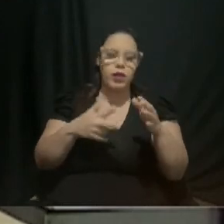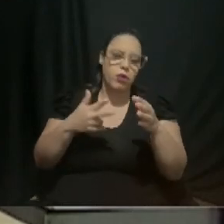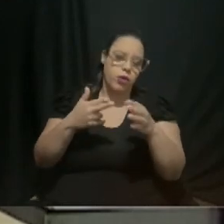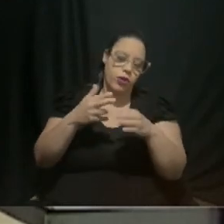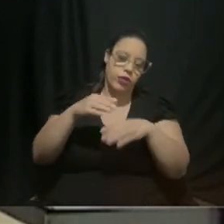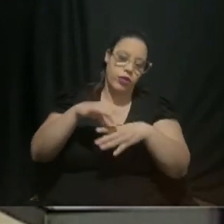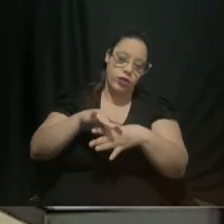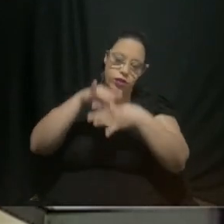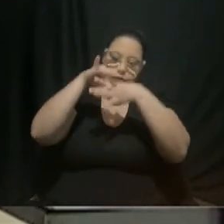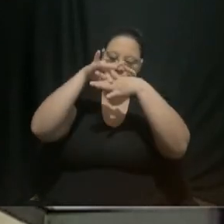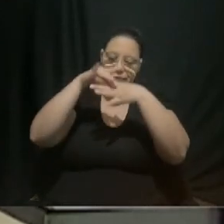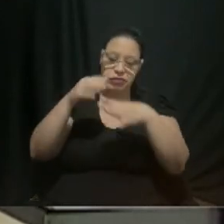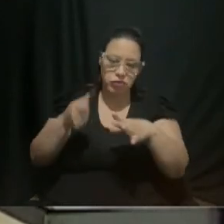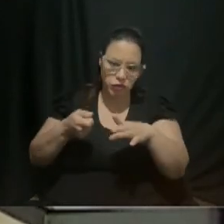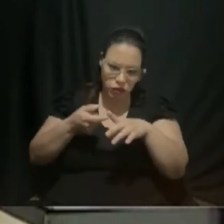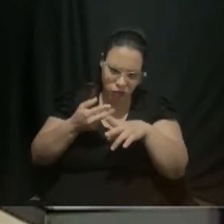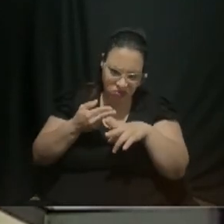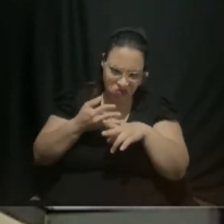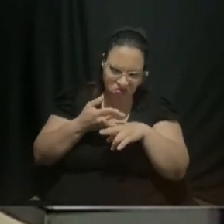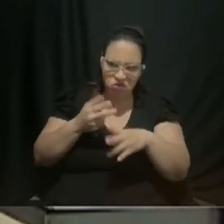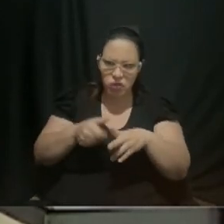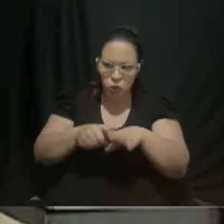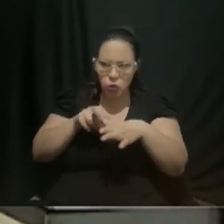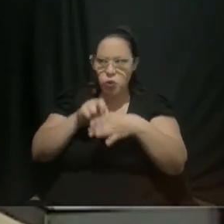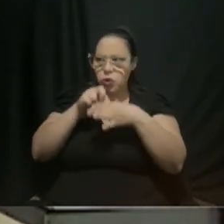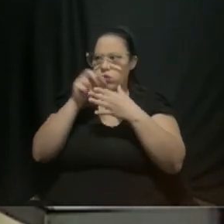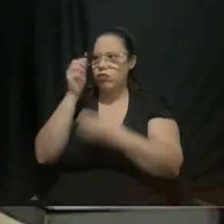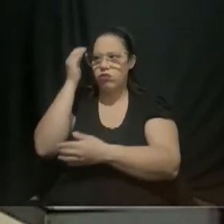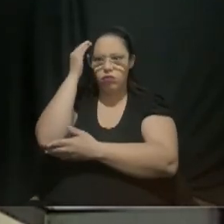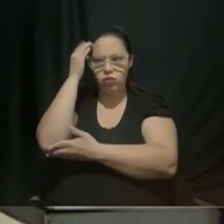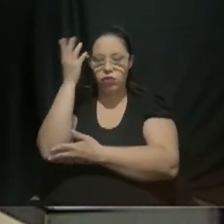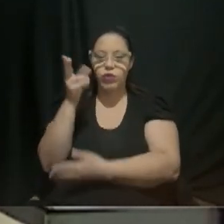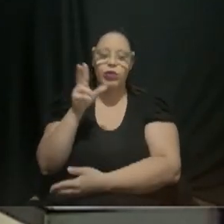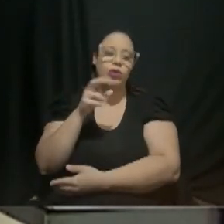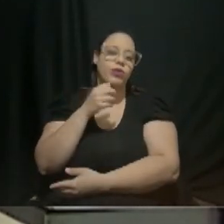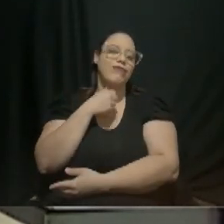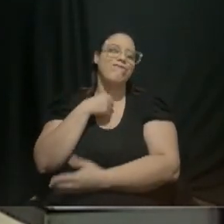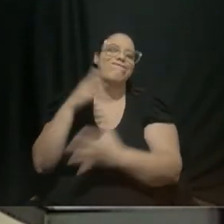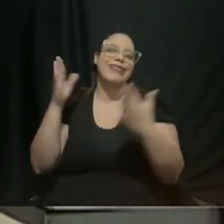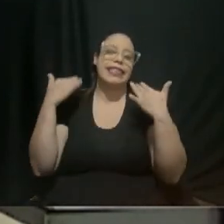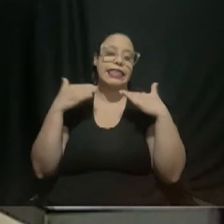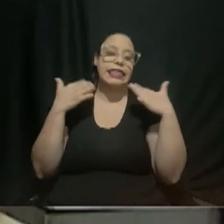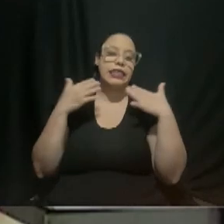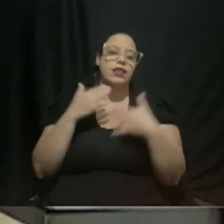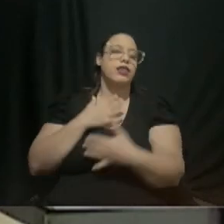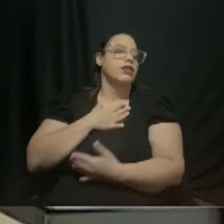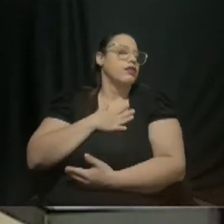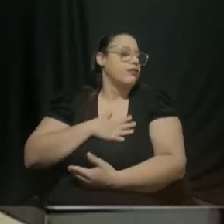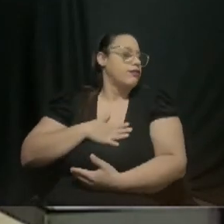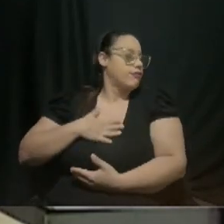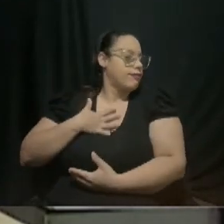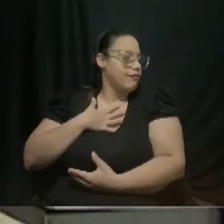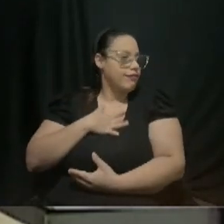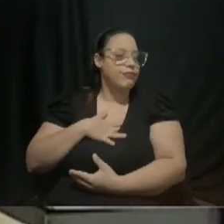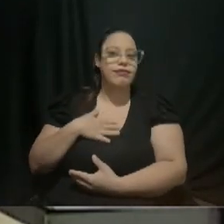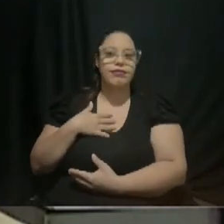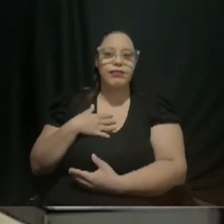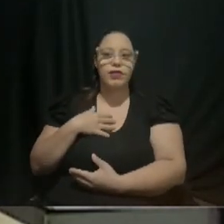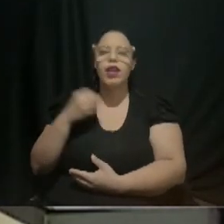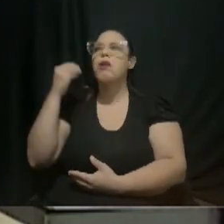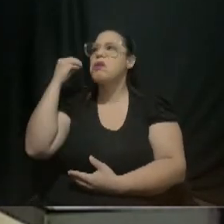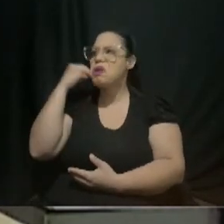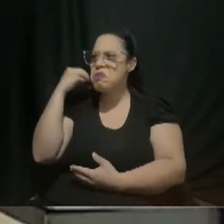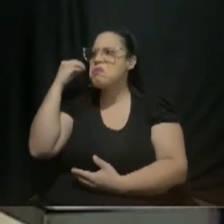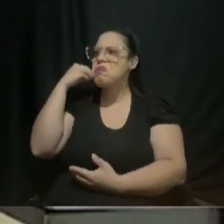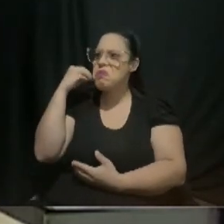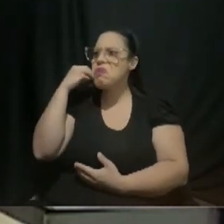de cortar carne. Uau! Mas, assim, foi bem difícil, mas eu gostei muito, porque, assim... A sua experiência daí, né? Nossa, assim, foi um